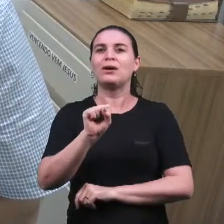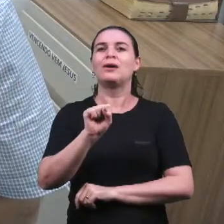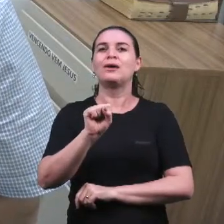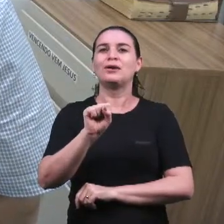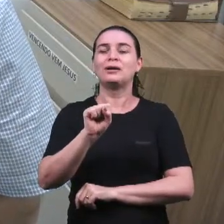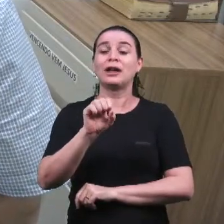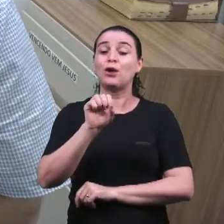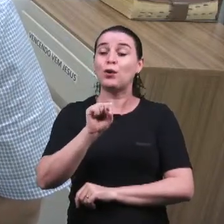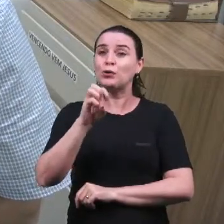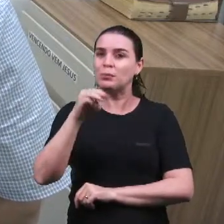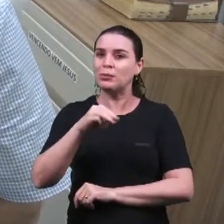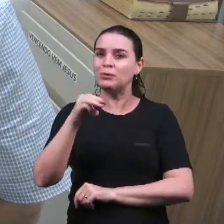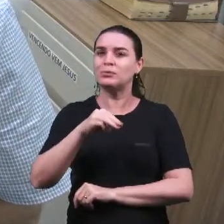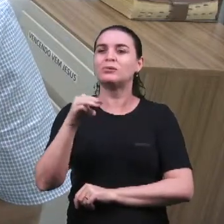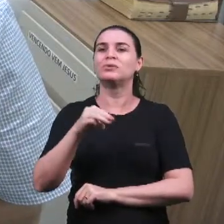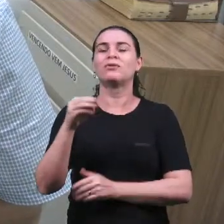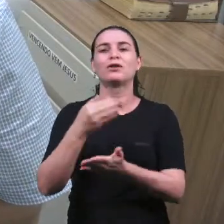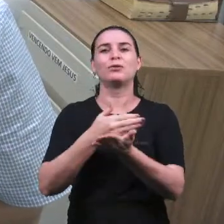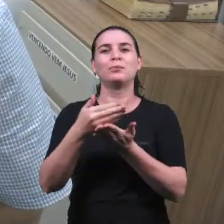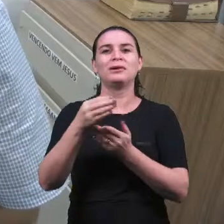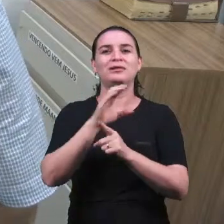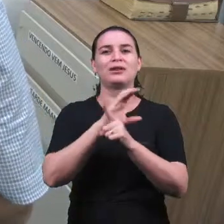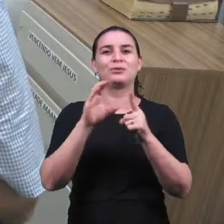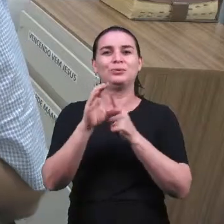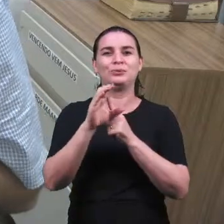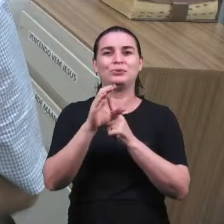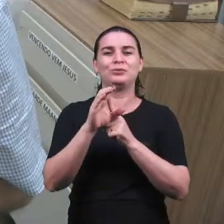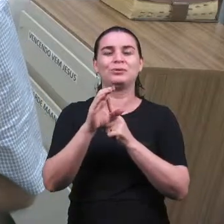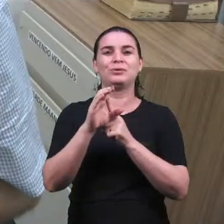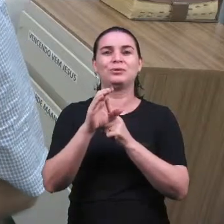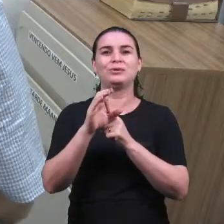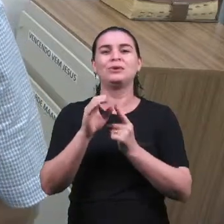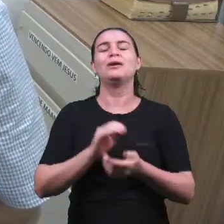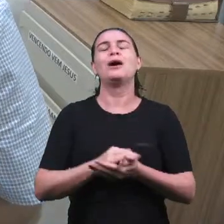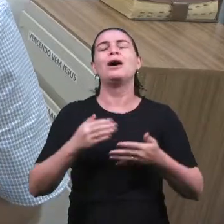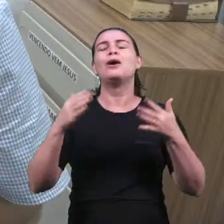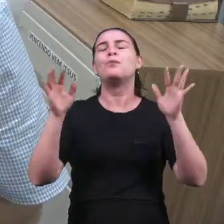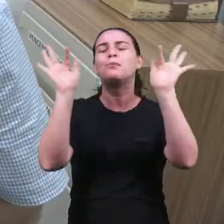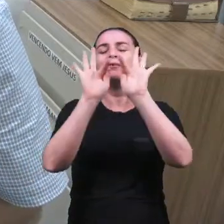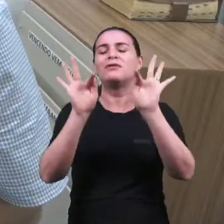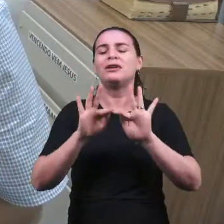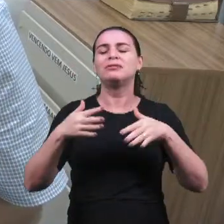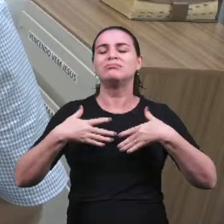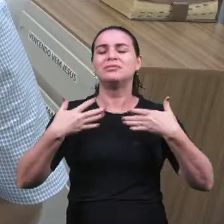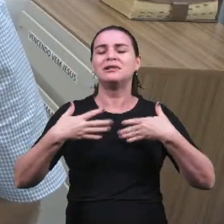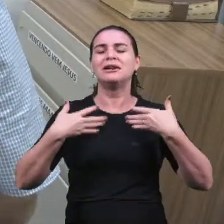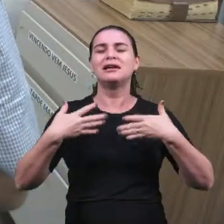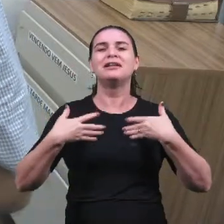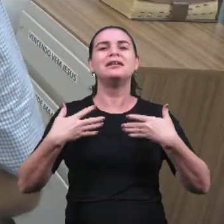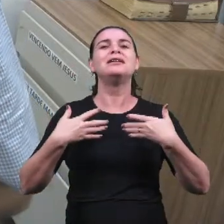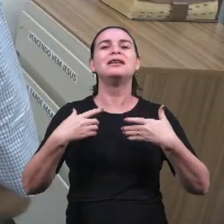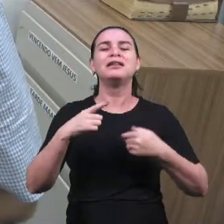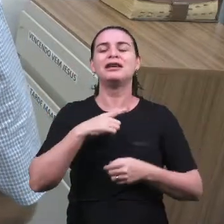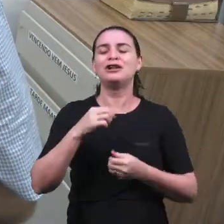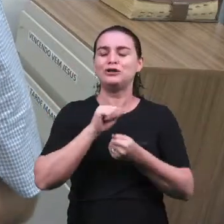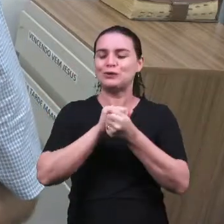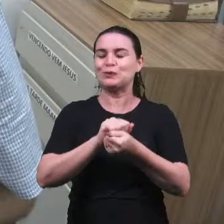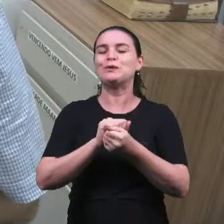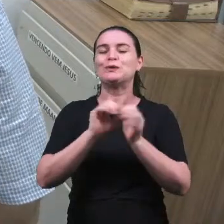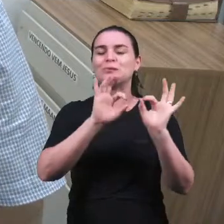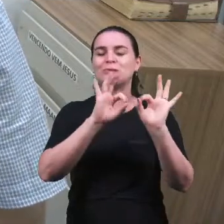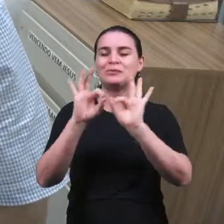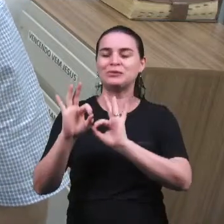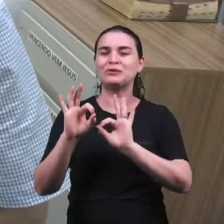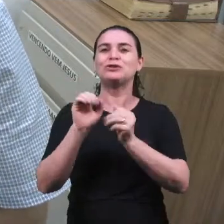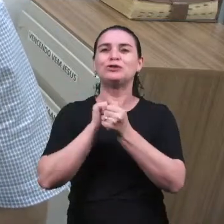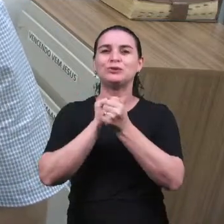8 minutos exatos e você vai estar conosco, tá bom? Olha, um prazer, uma alegria muito grande ter você conosco aqui, ter estado